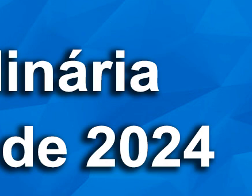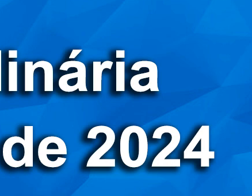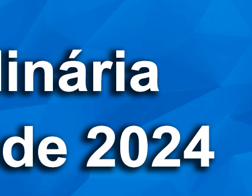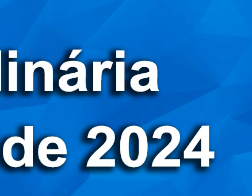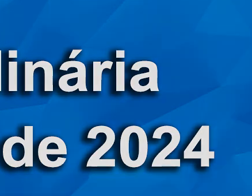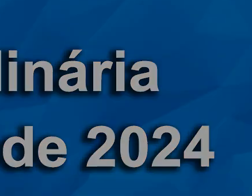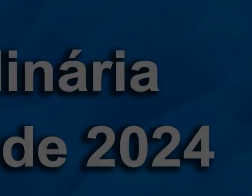Tchau.